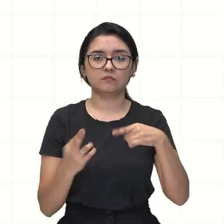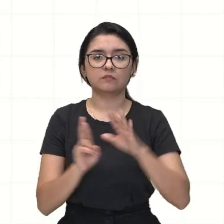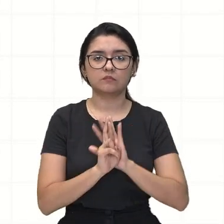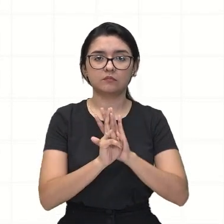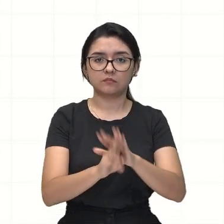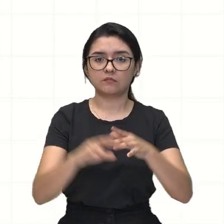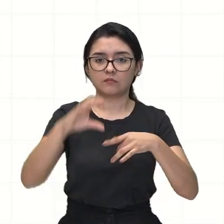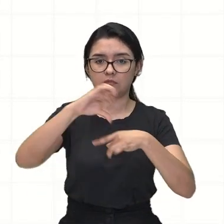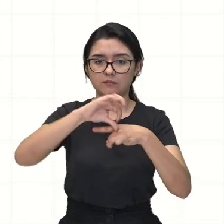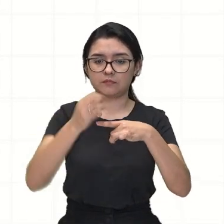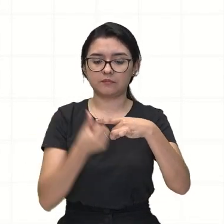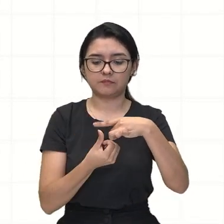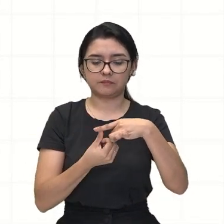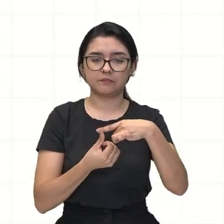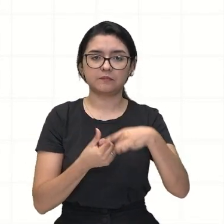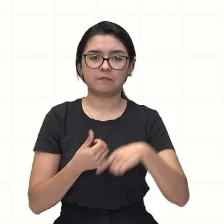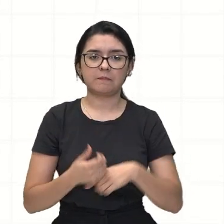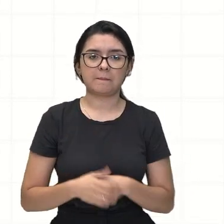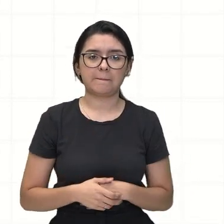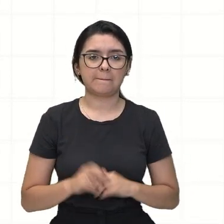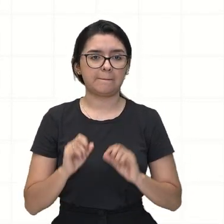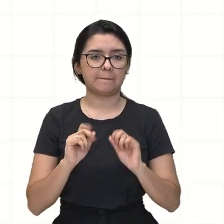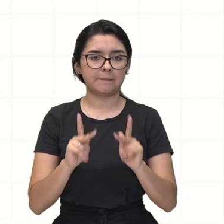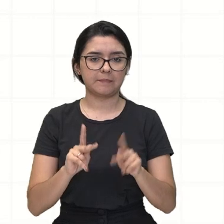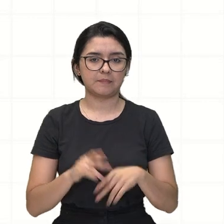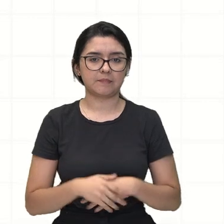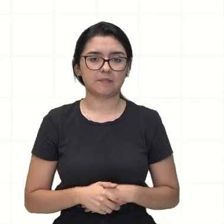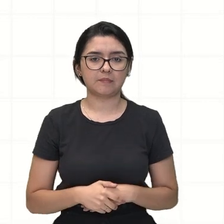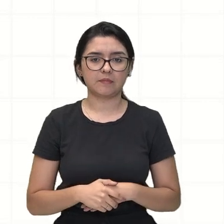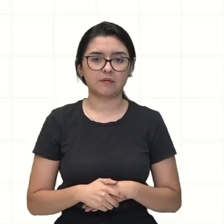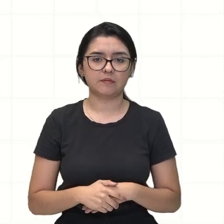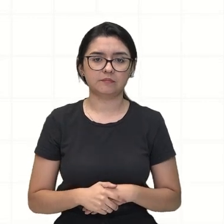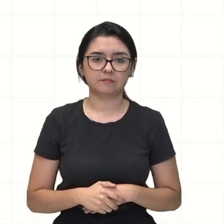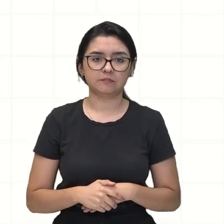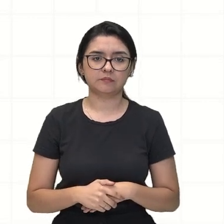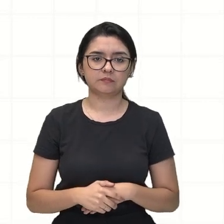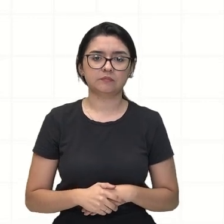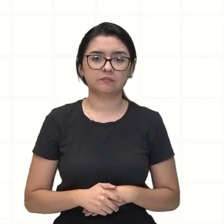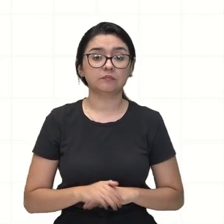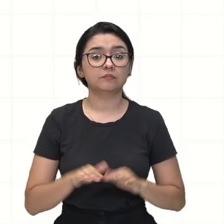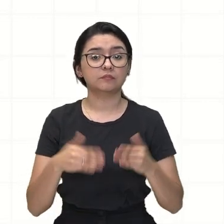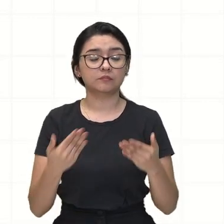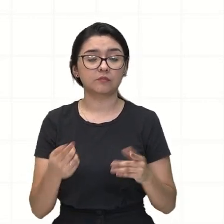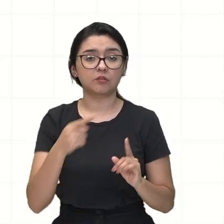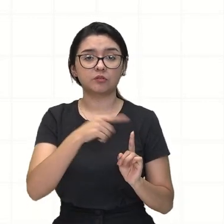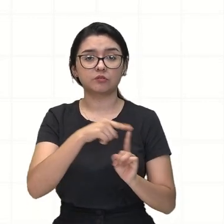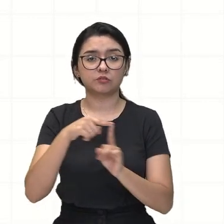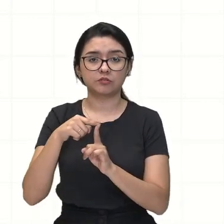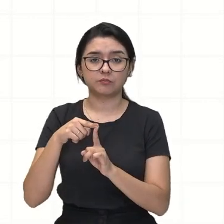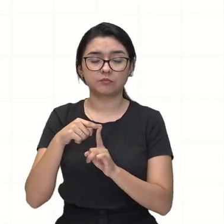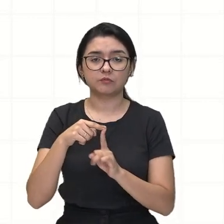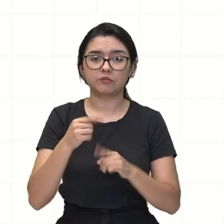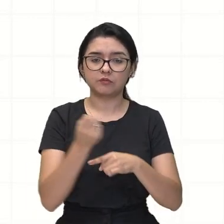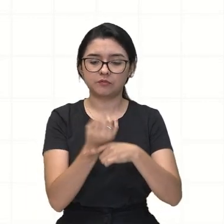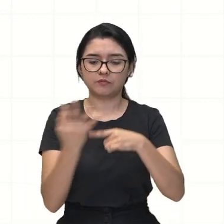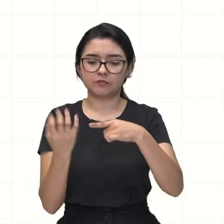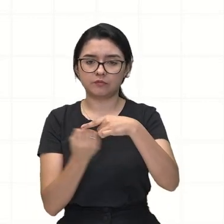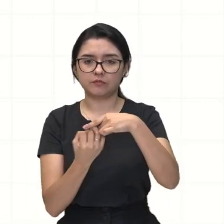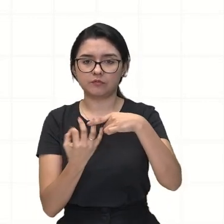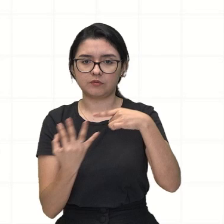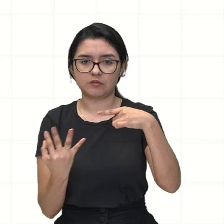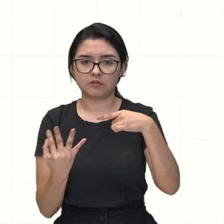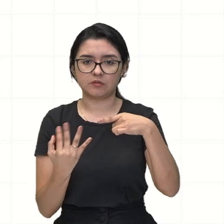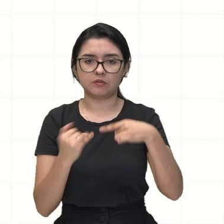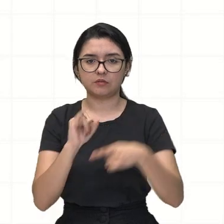sobre 6. Tá legal? Então, pessoal, frações impróprias são um tipo de fração que representa uma parte maior que o